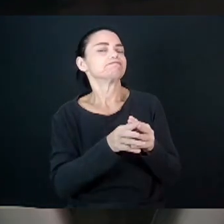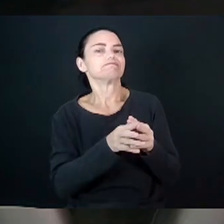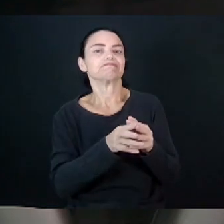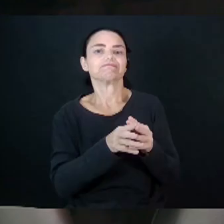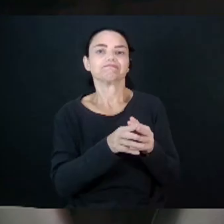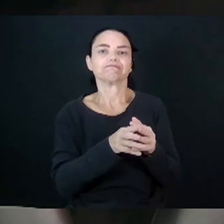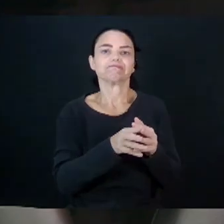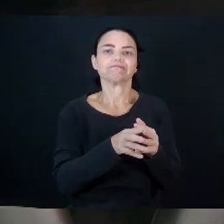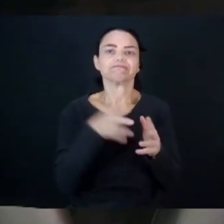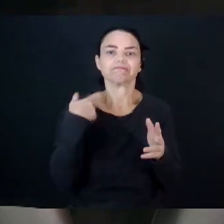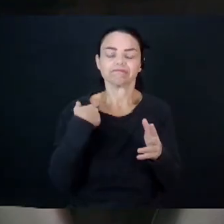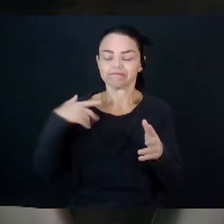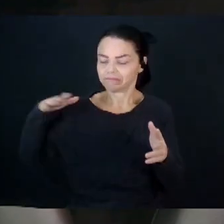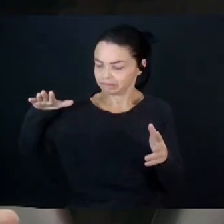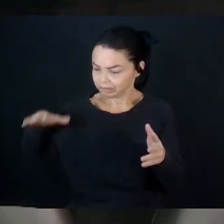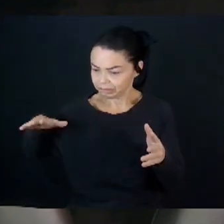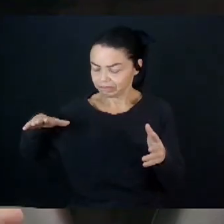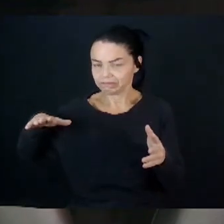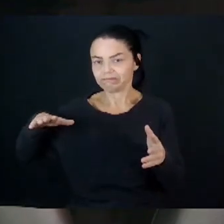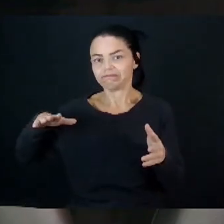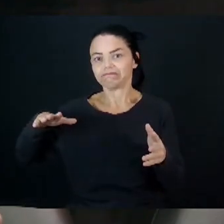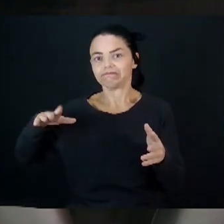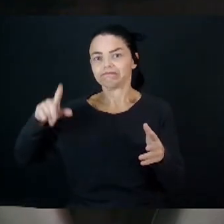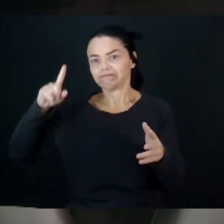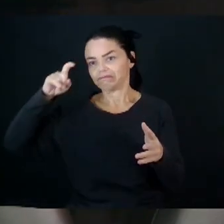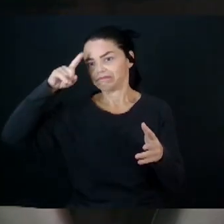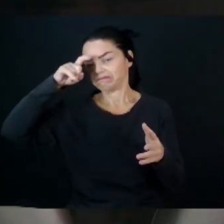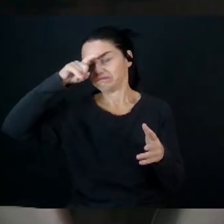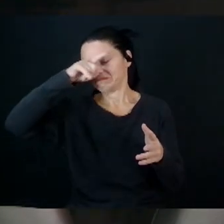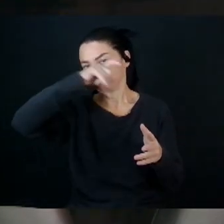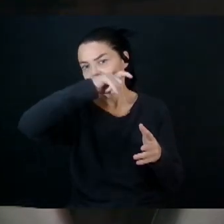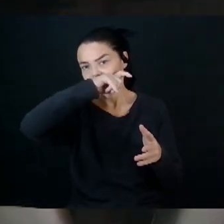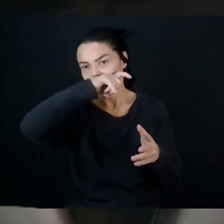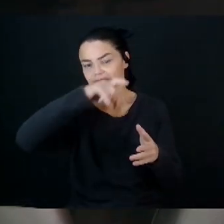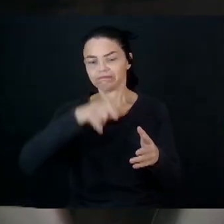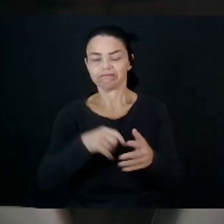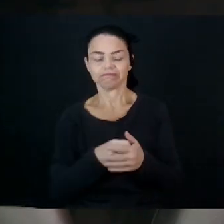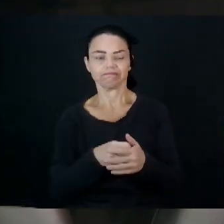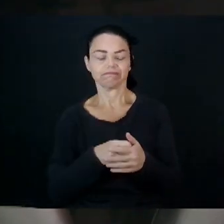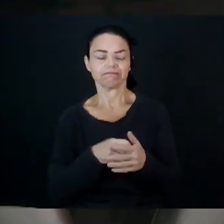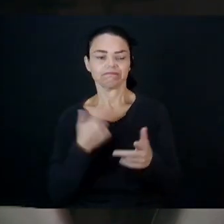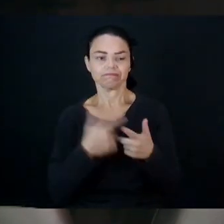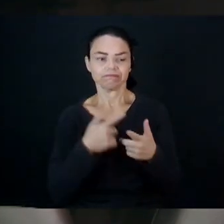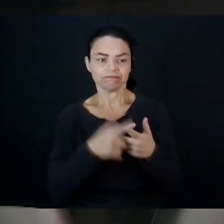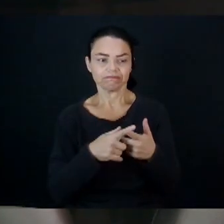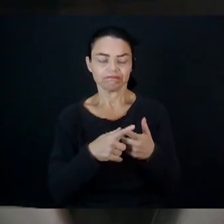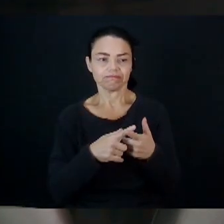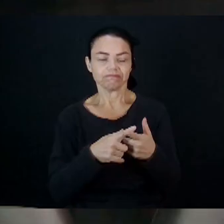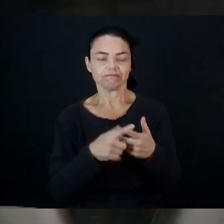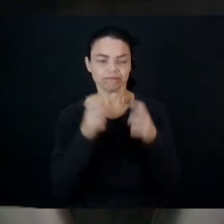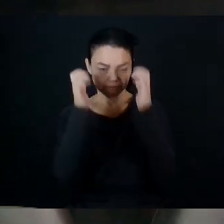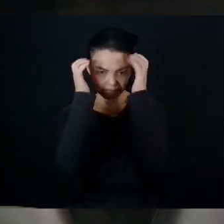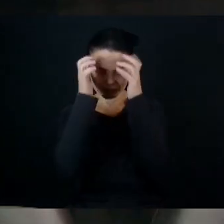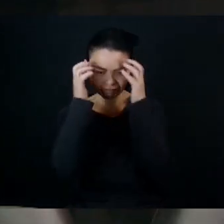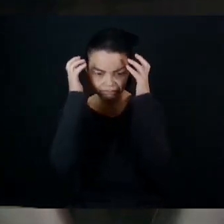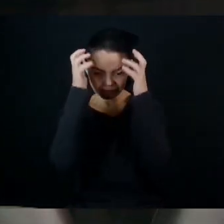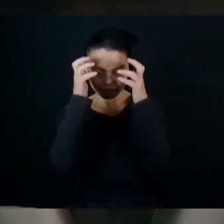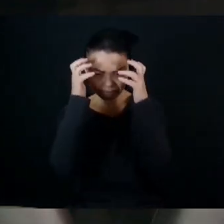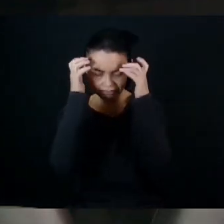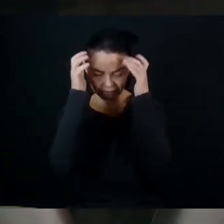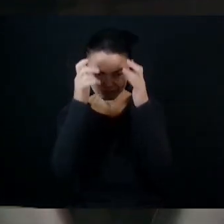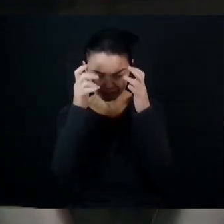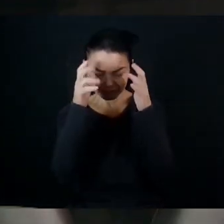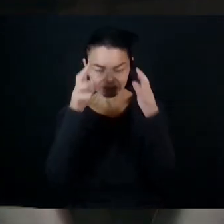na infância é um pouco difícil determinar, porque o cérebro ele ainda está terminando o